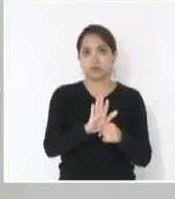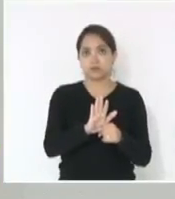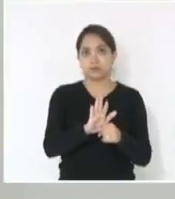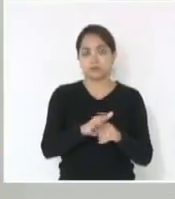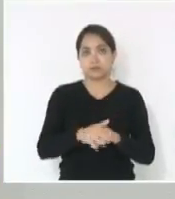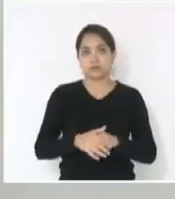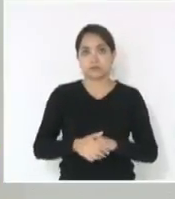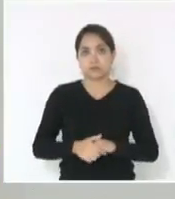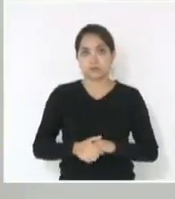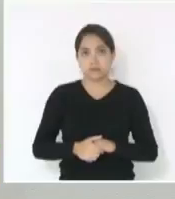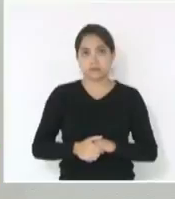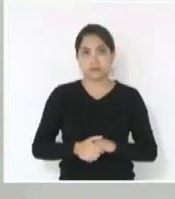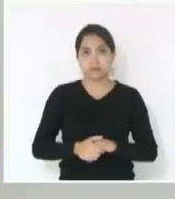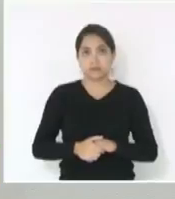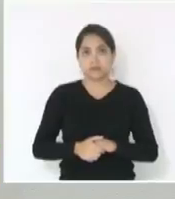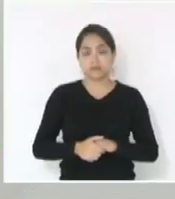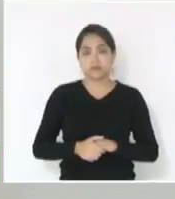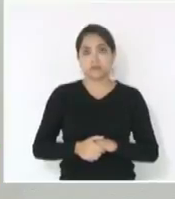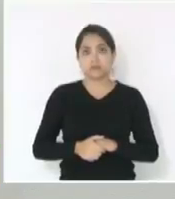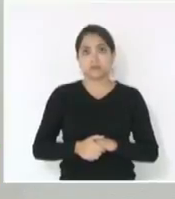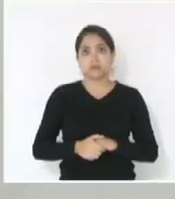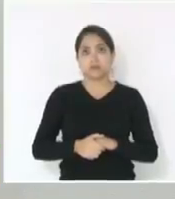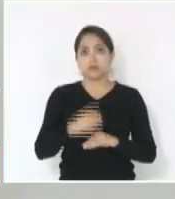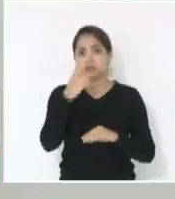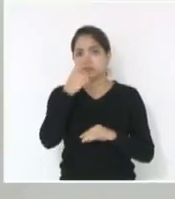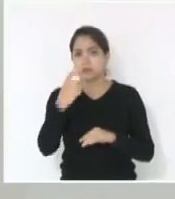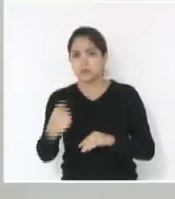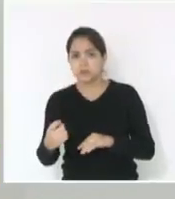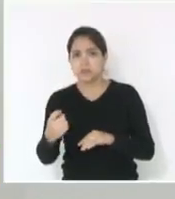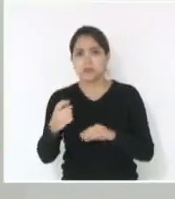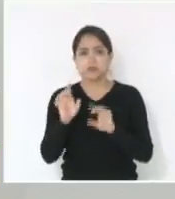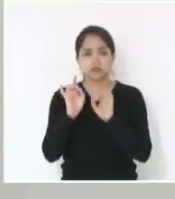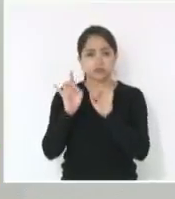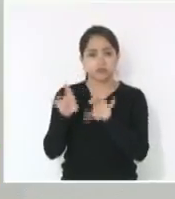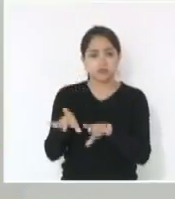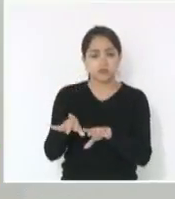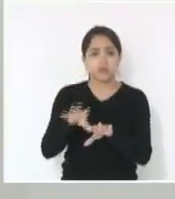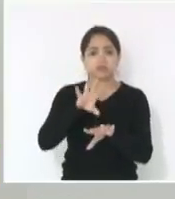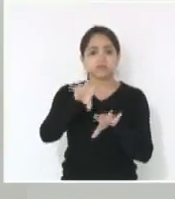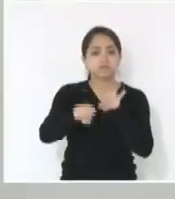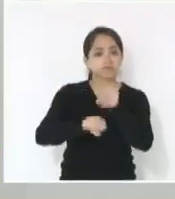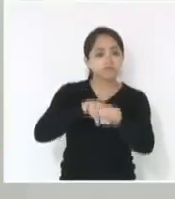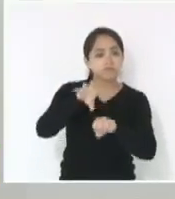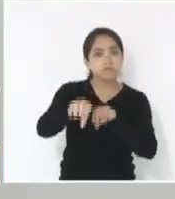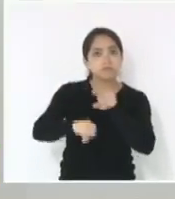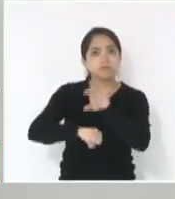aonde que os resíduos que são coletados,